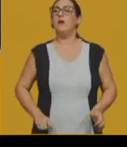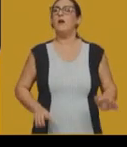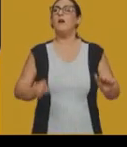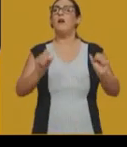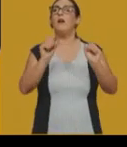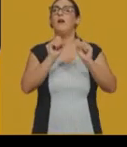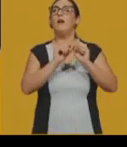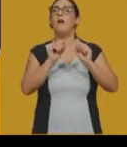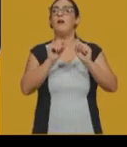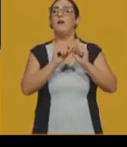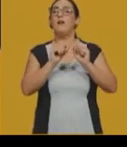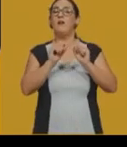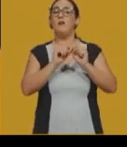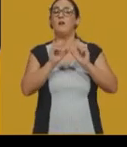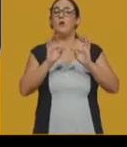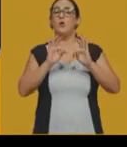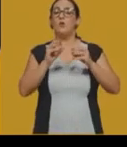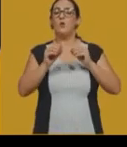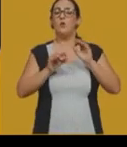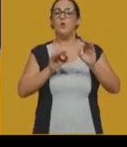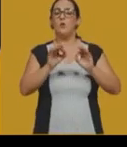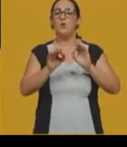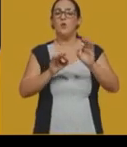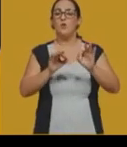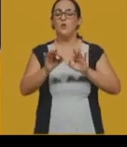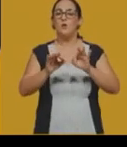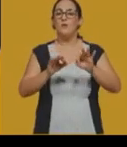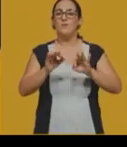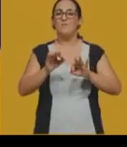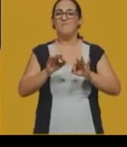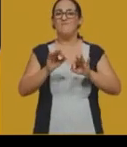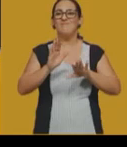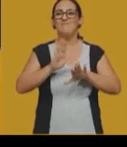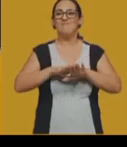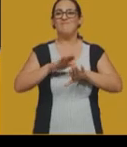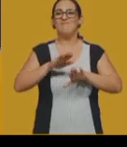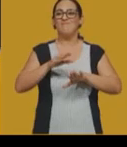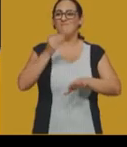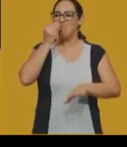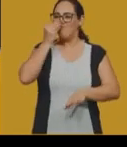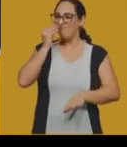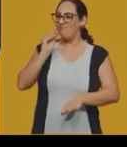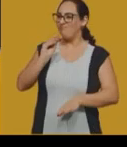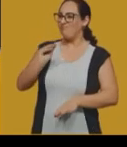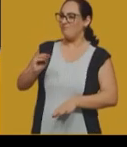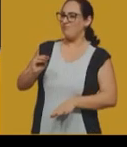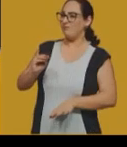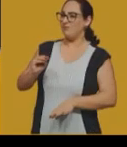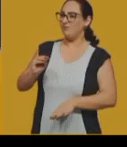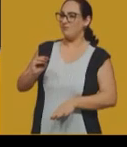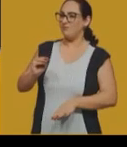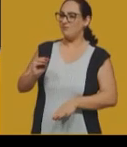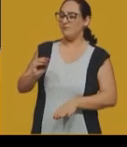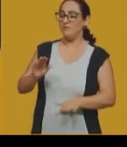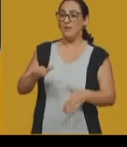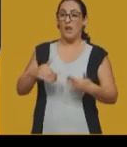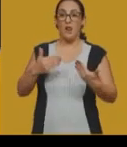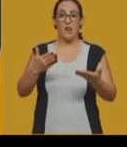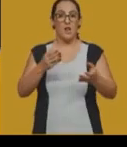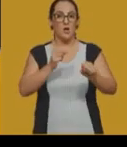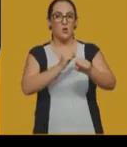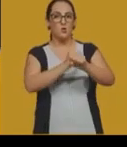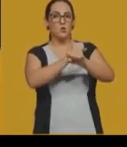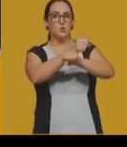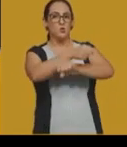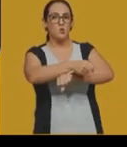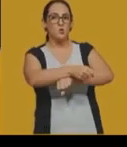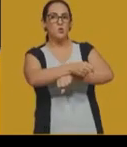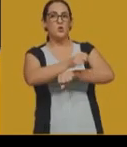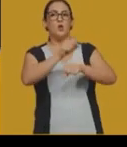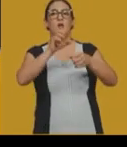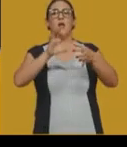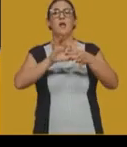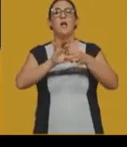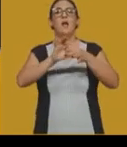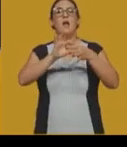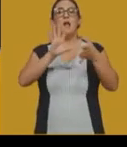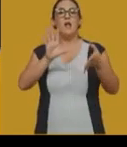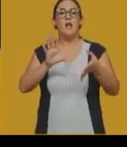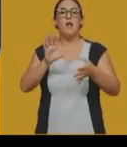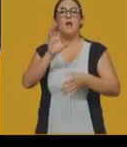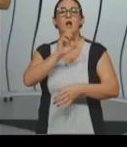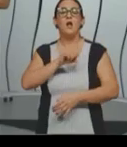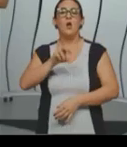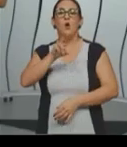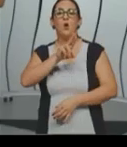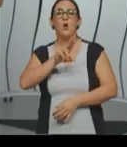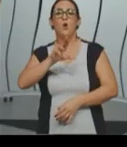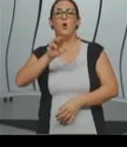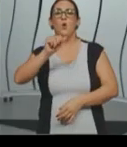esse processo ele seja muito mais excludente, né? Então, os escravizados, libertos ou alforriados